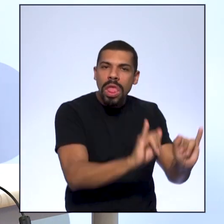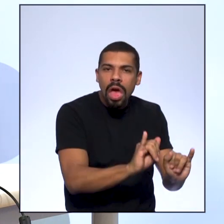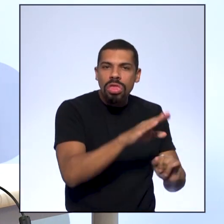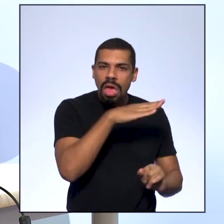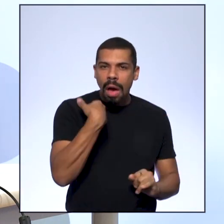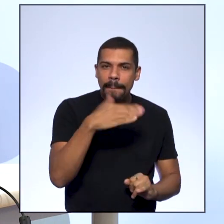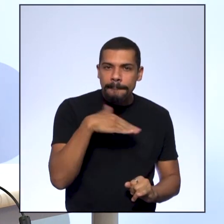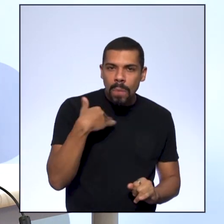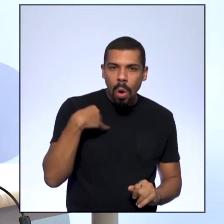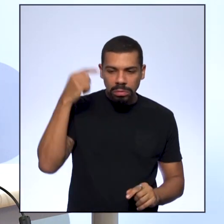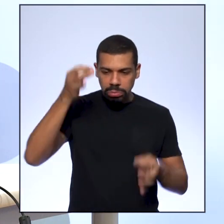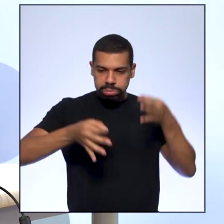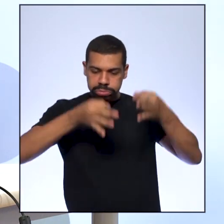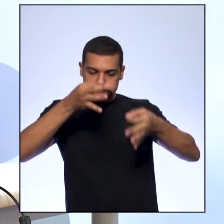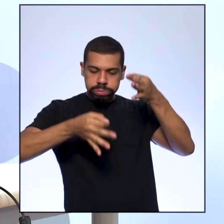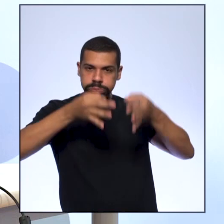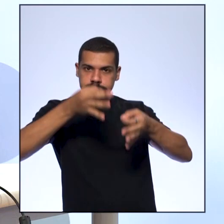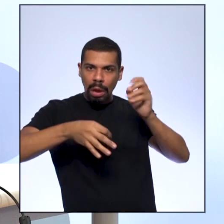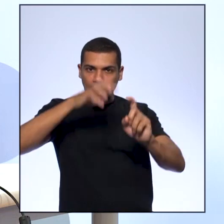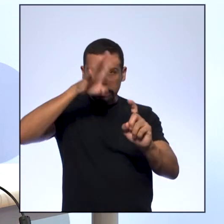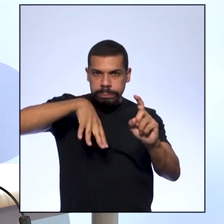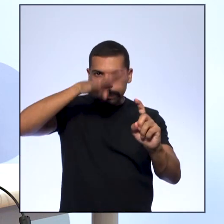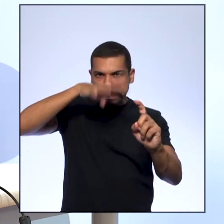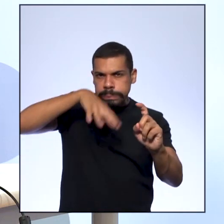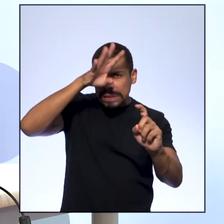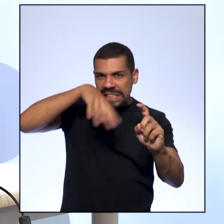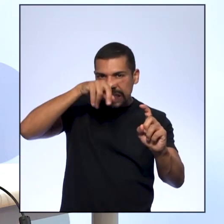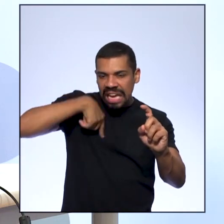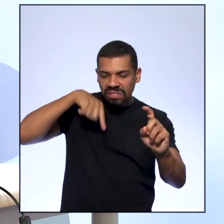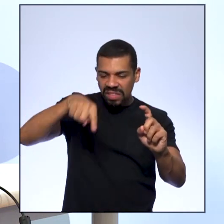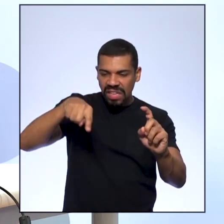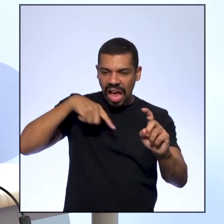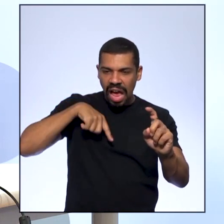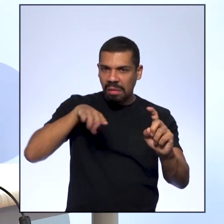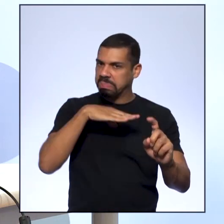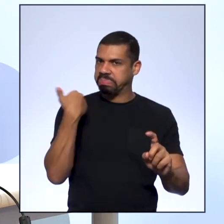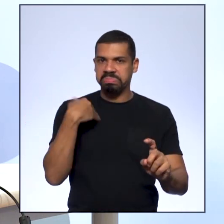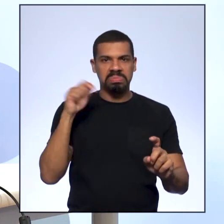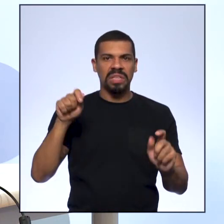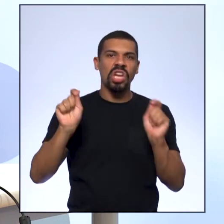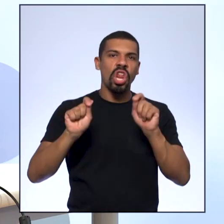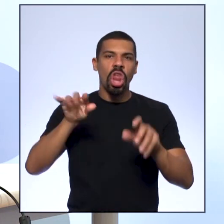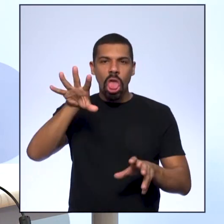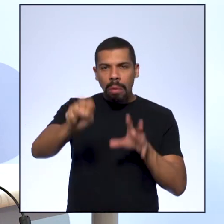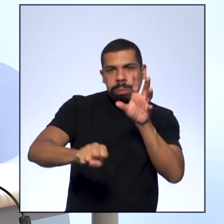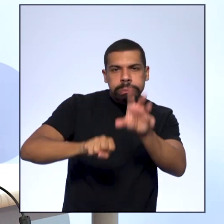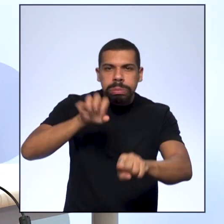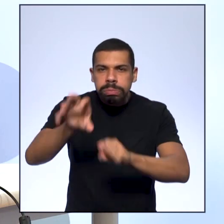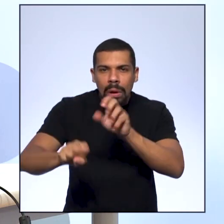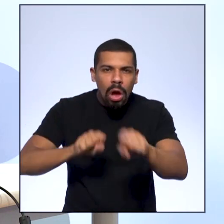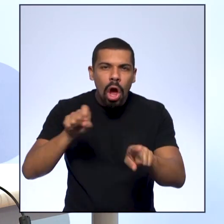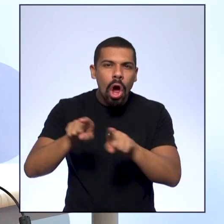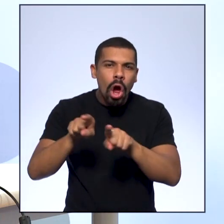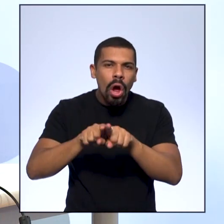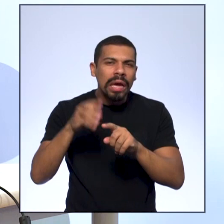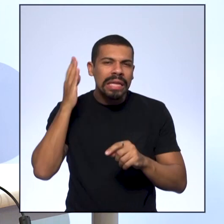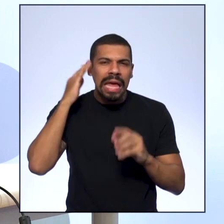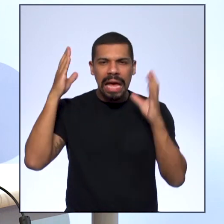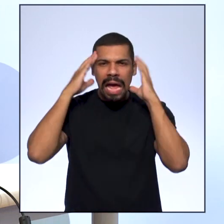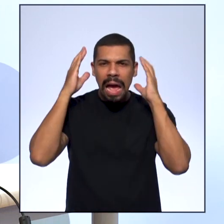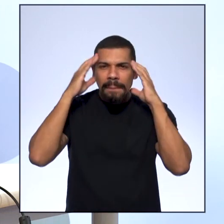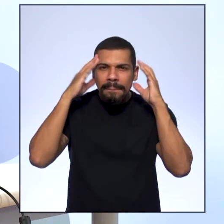balança, levaria a pessoa para ser devorada pela Aminite lá, que é a deusa que tem cabeça de crocodilo e corpo de leão e